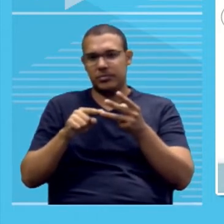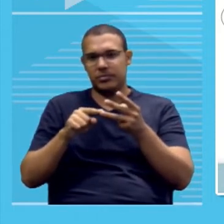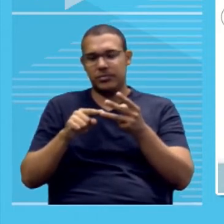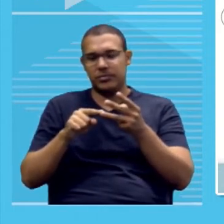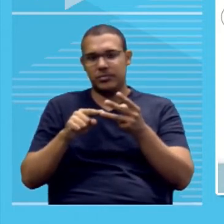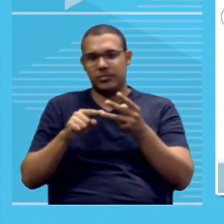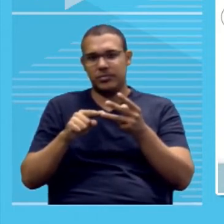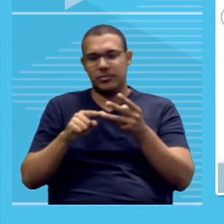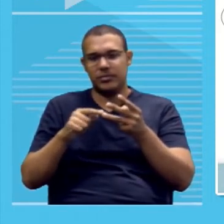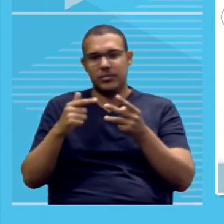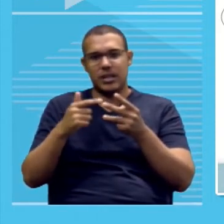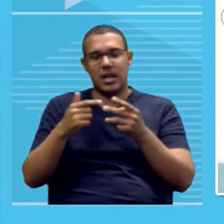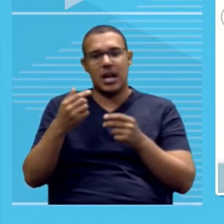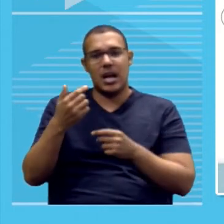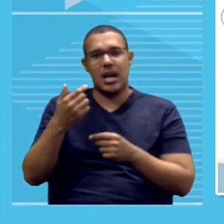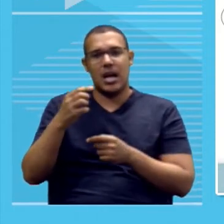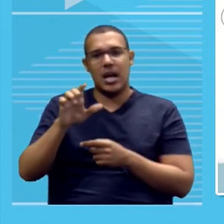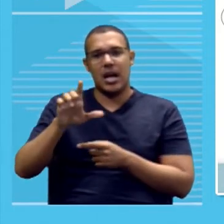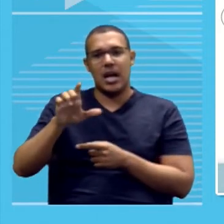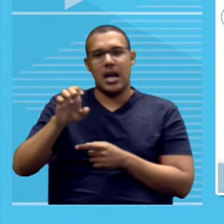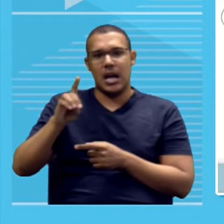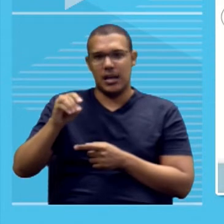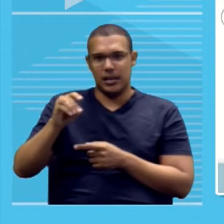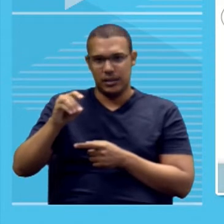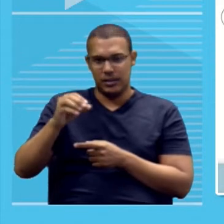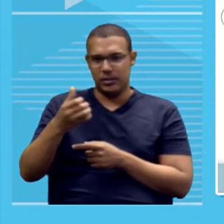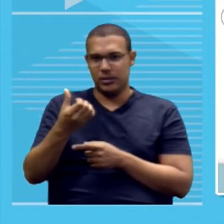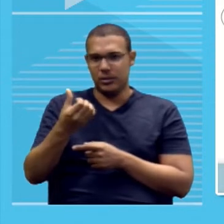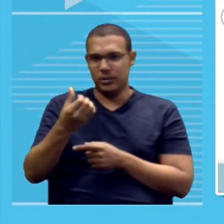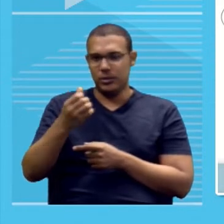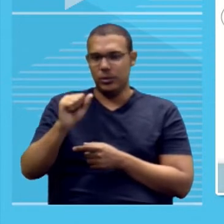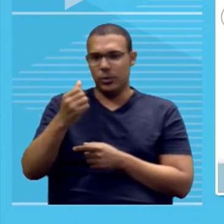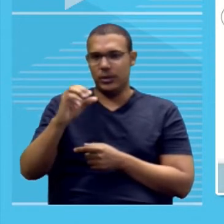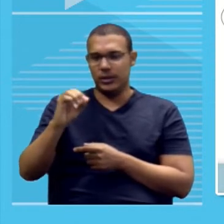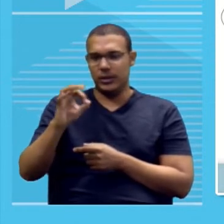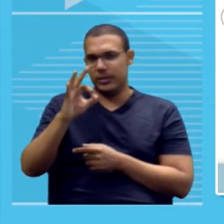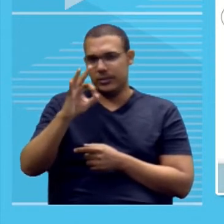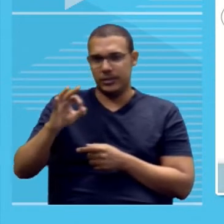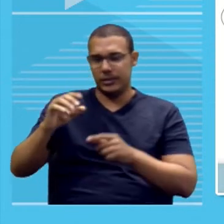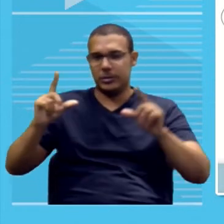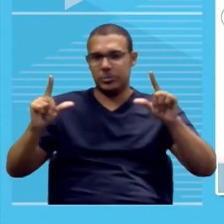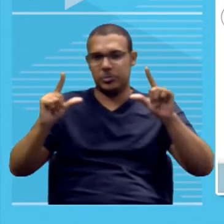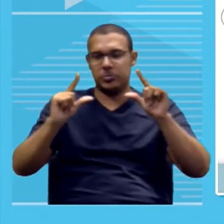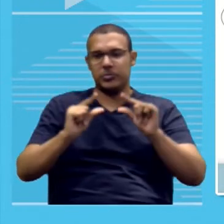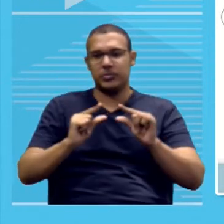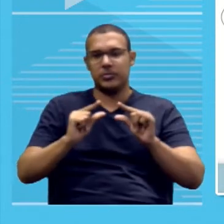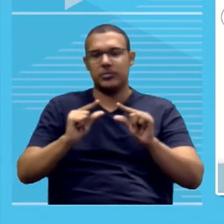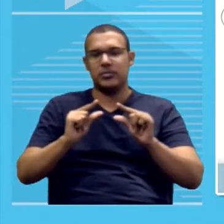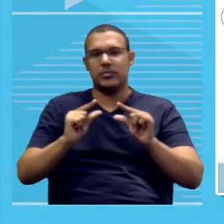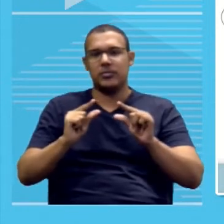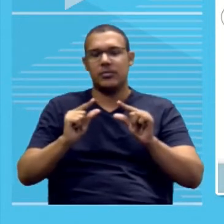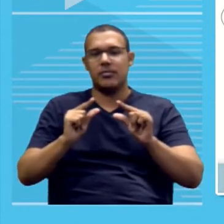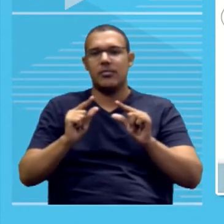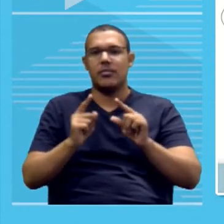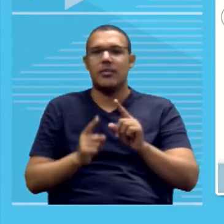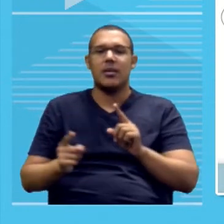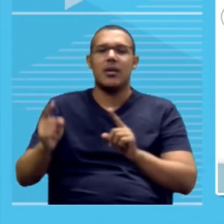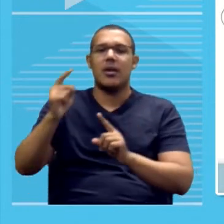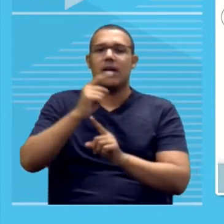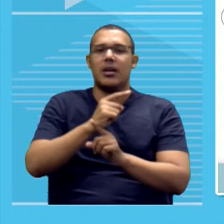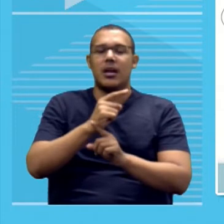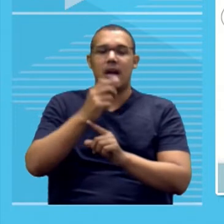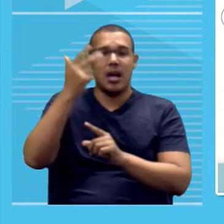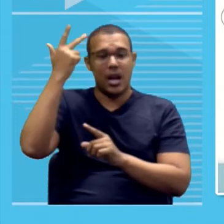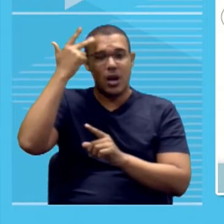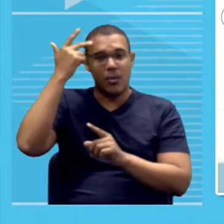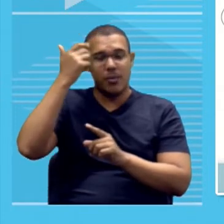A lâmpada de LED consome 80% menos do que a lâmpada comum,